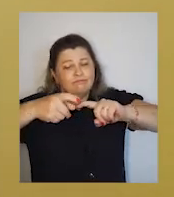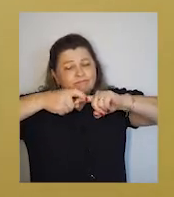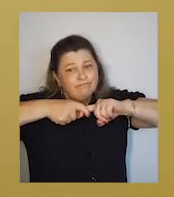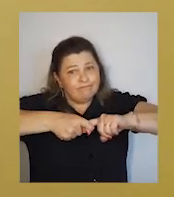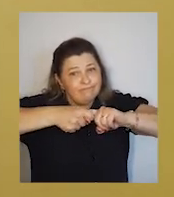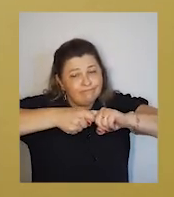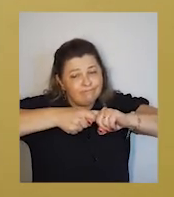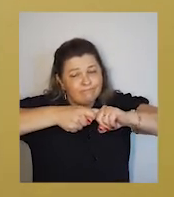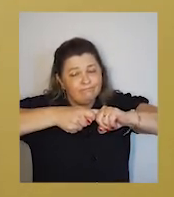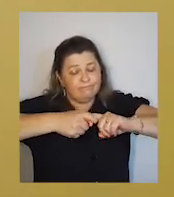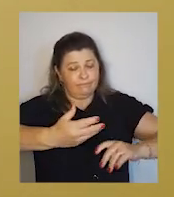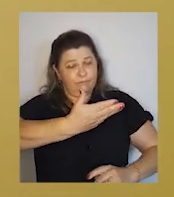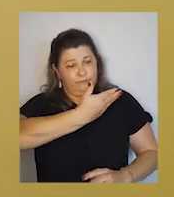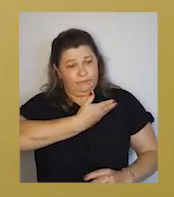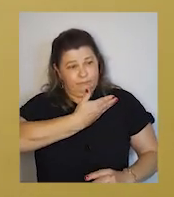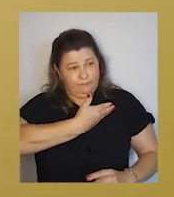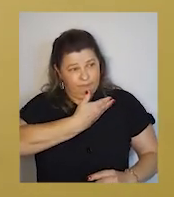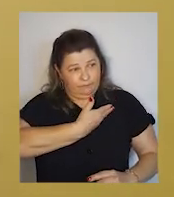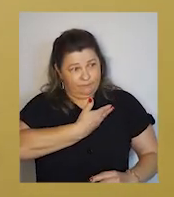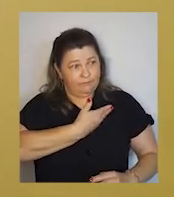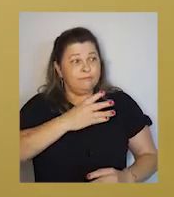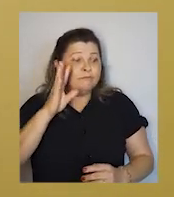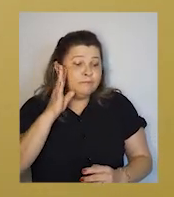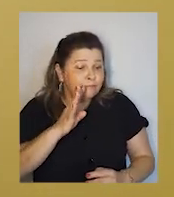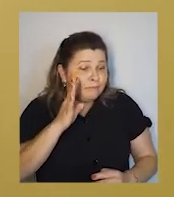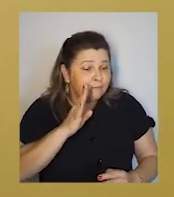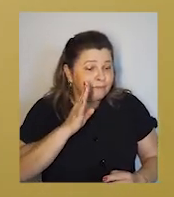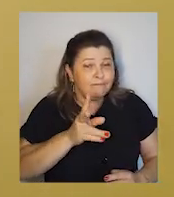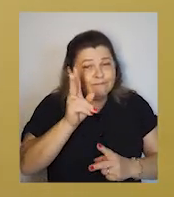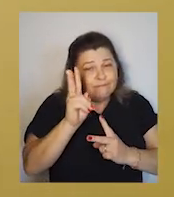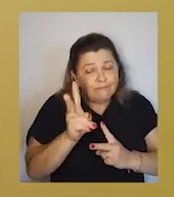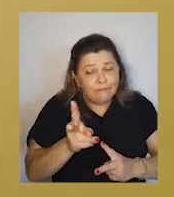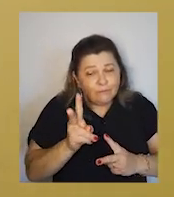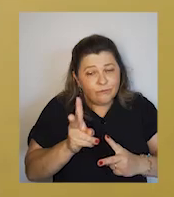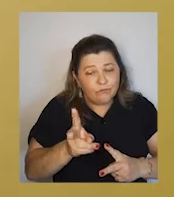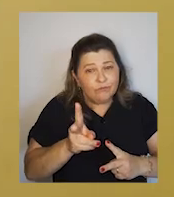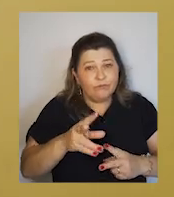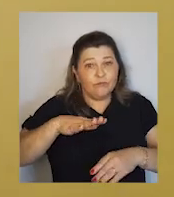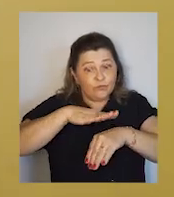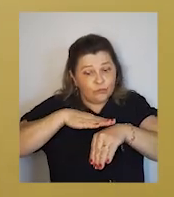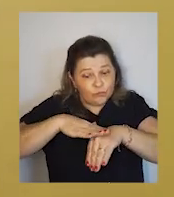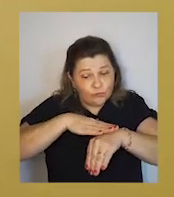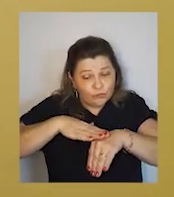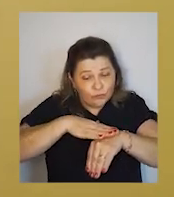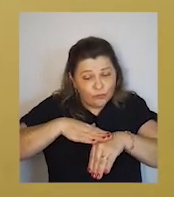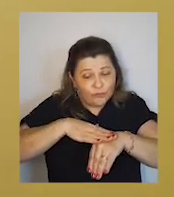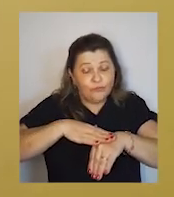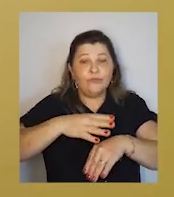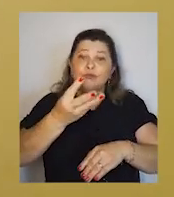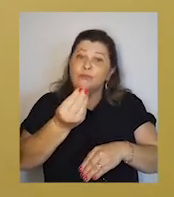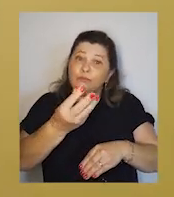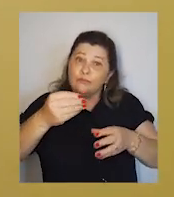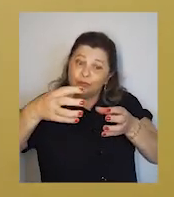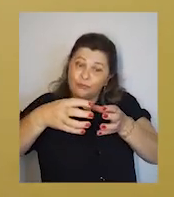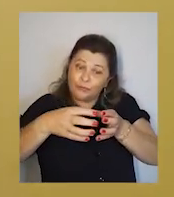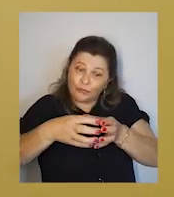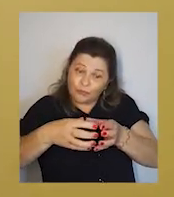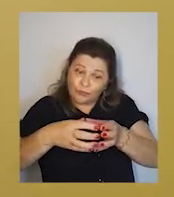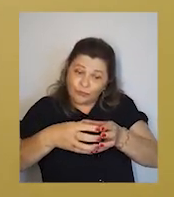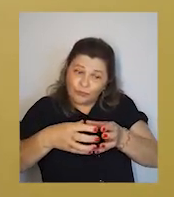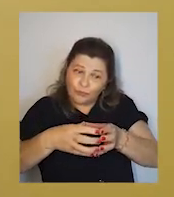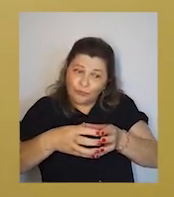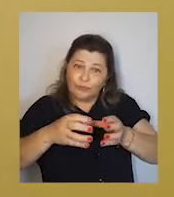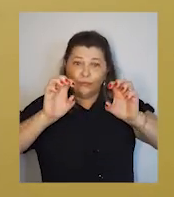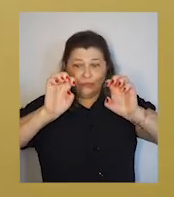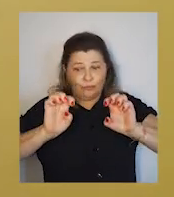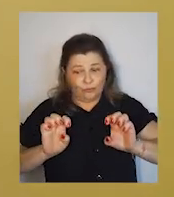entre eles, né? E uma coisa que é bem bacana e que a gente sempre conversa muito no grupo é a questão